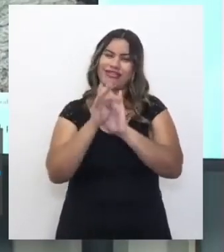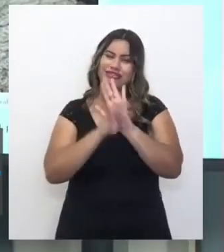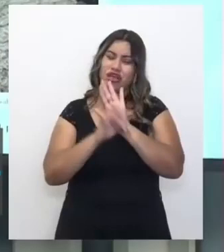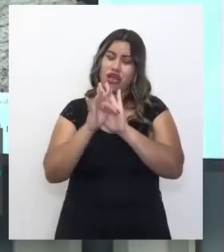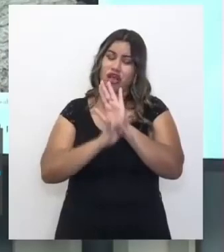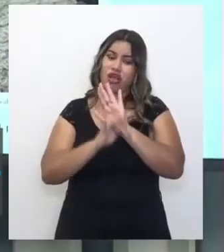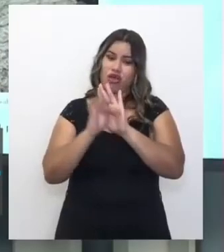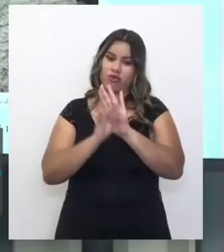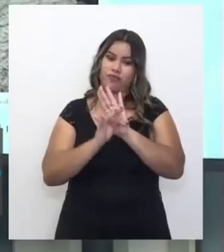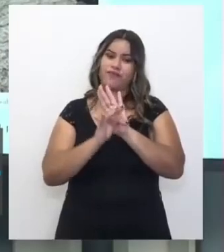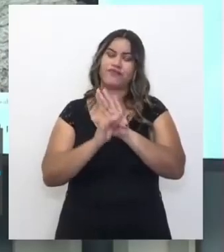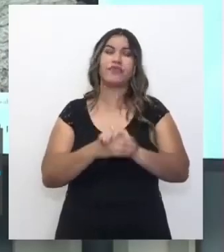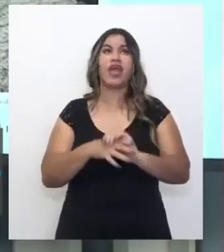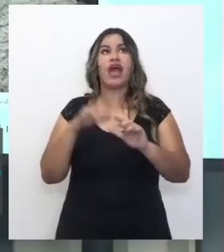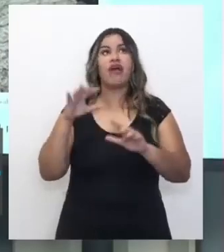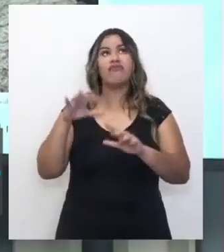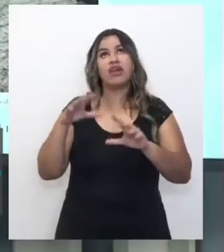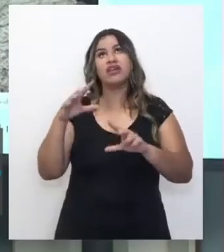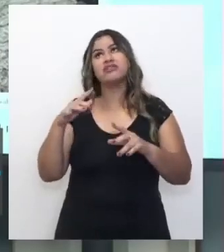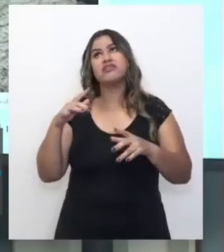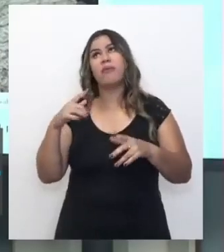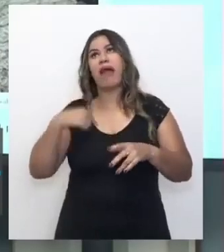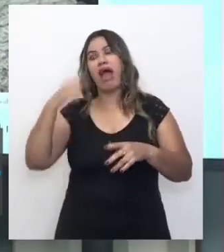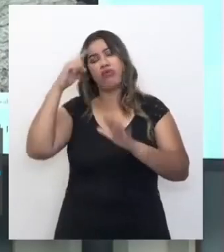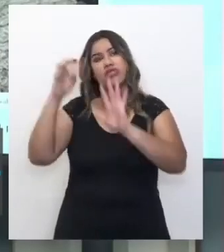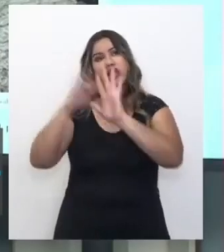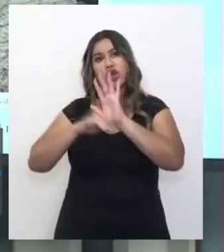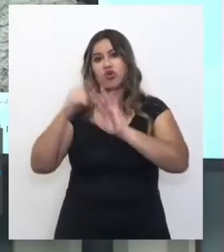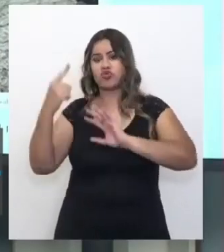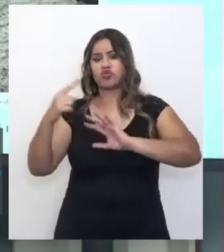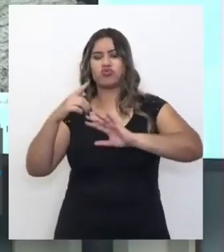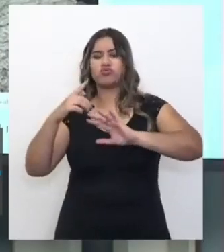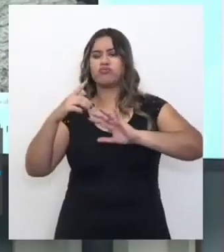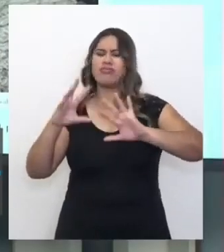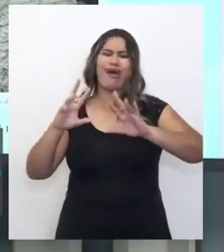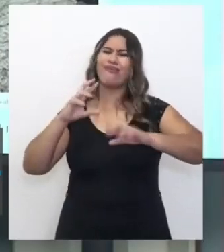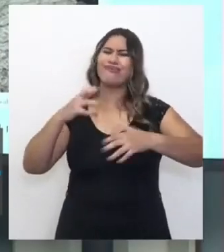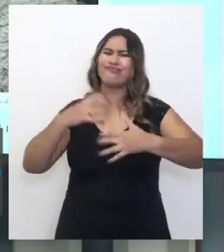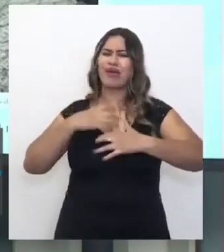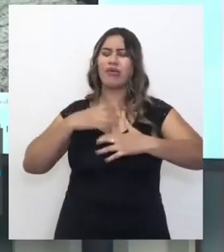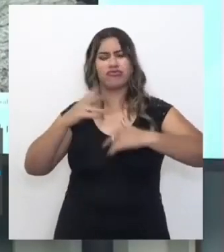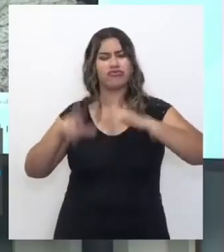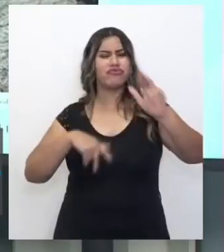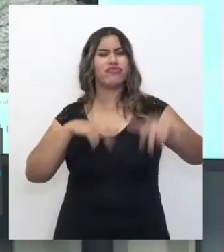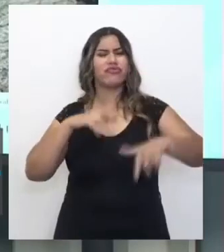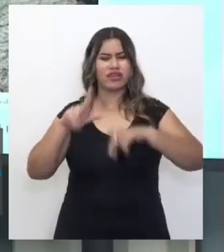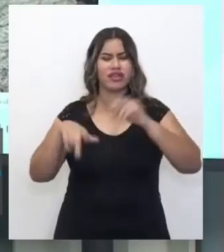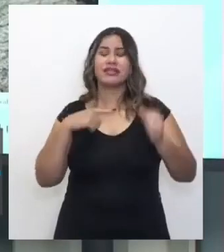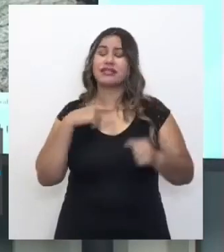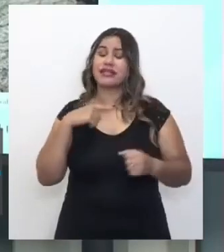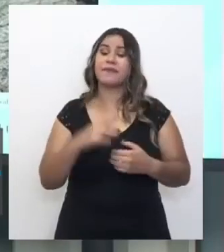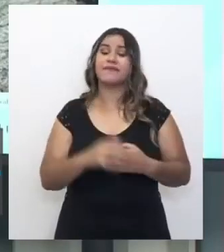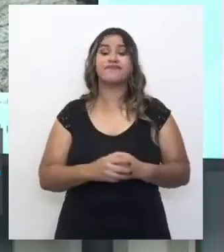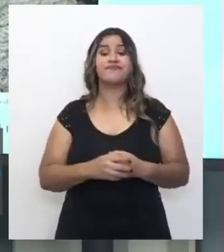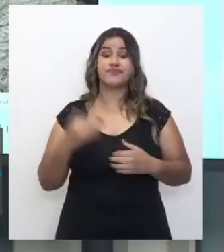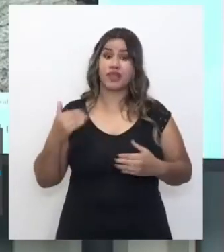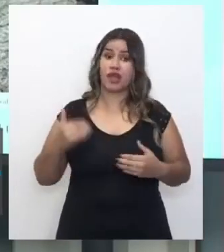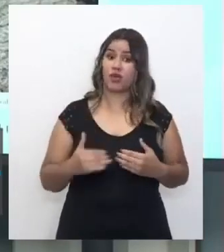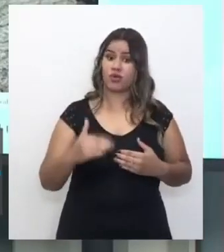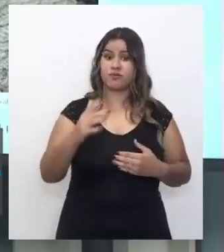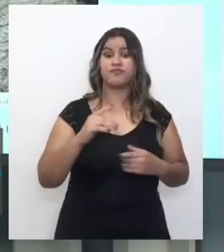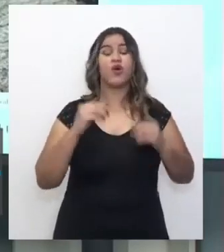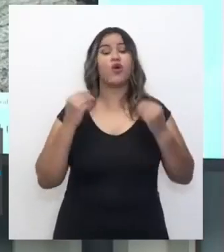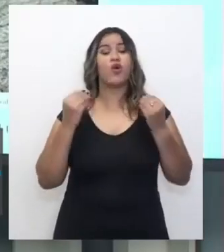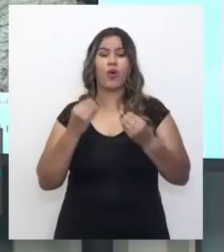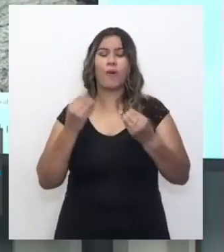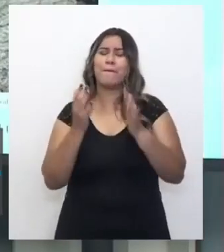um tipo. Pode ter aí variações, né? Ser composto de vários tipos de texto. Bom, vamos lá. Para começar, eu preciso da